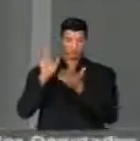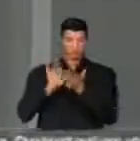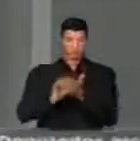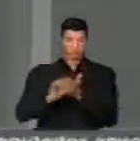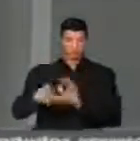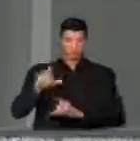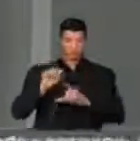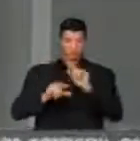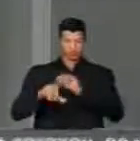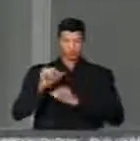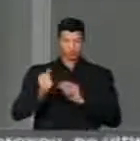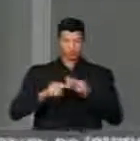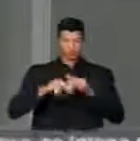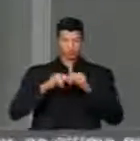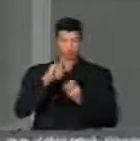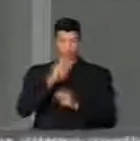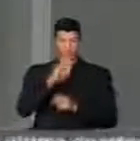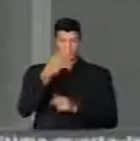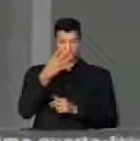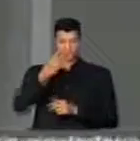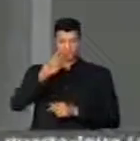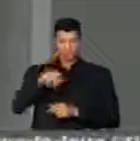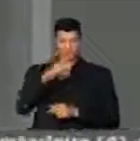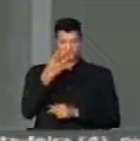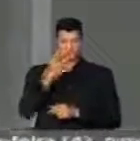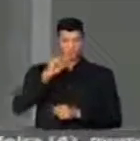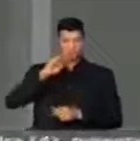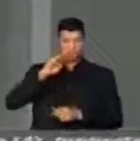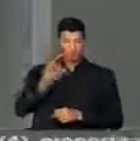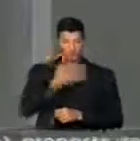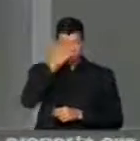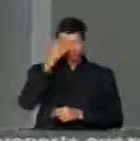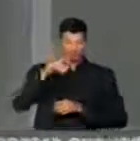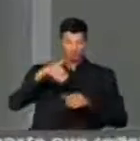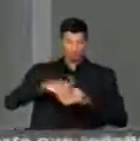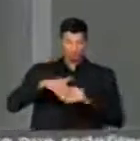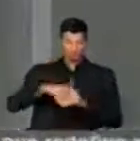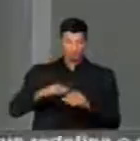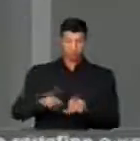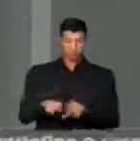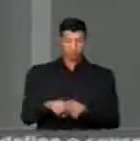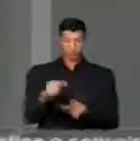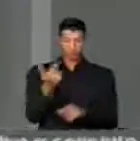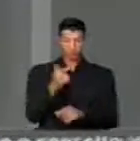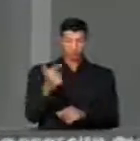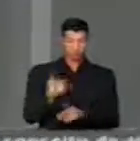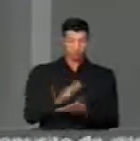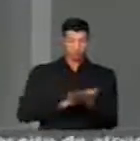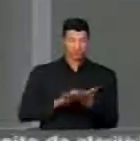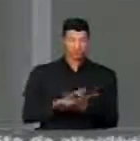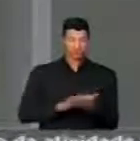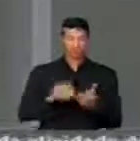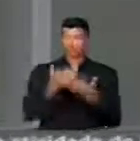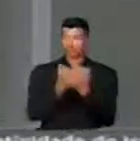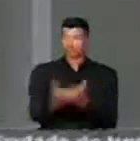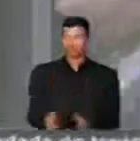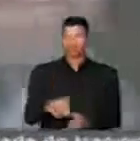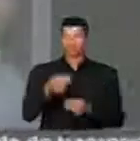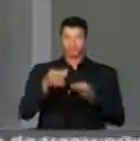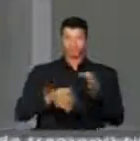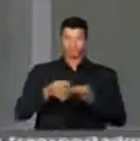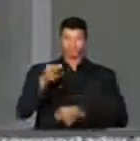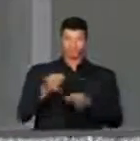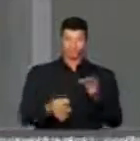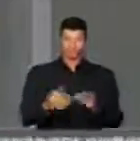legitimamente eleita por 54,4 milhões de eleitores e sem nenhuma pendência na